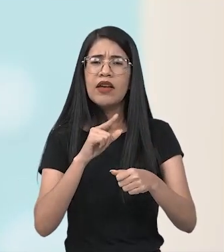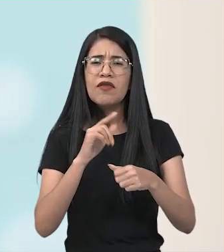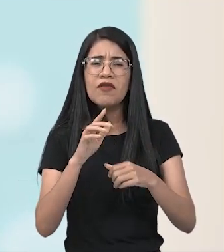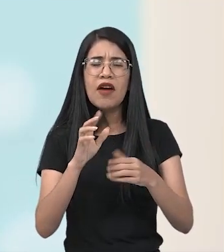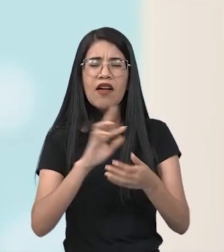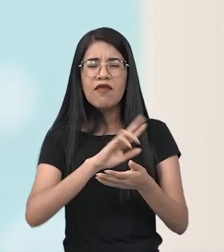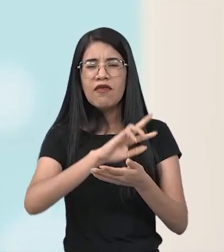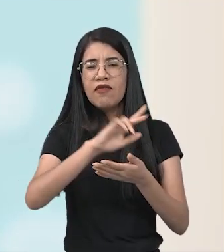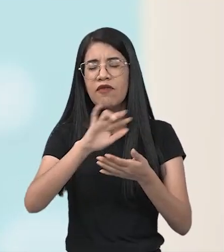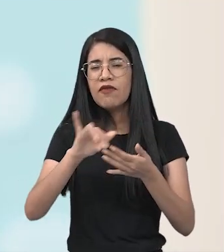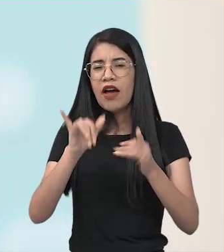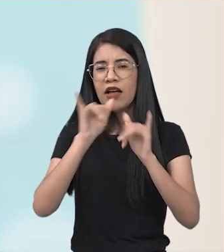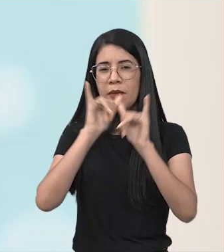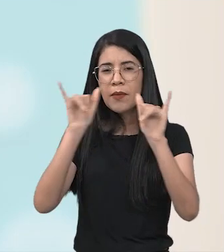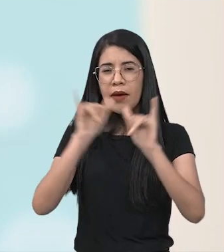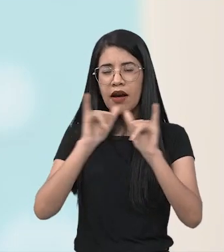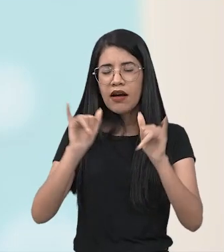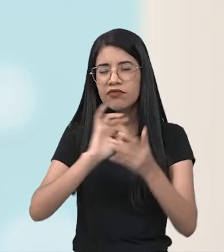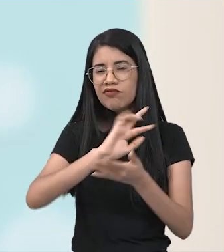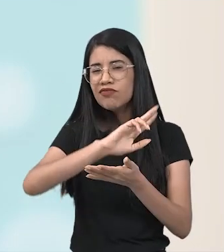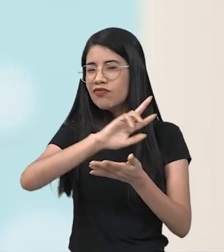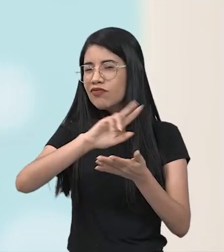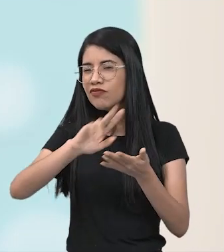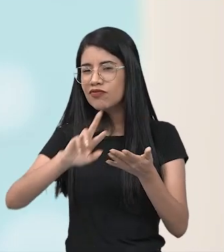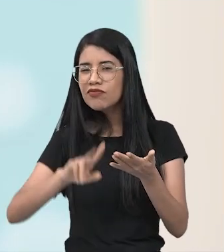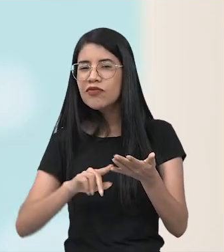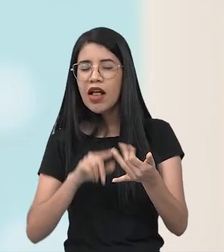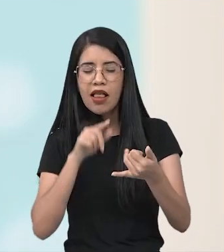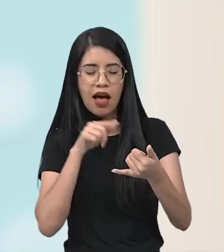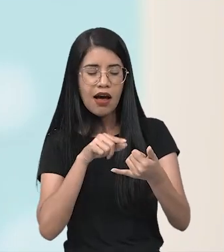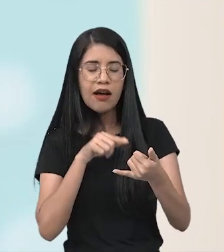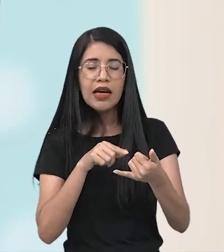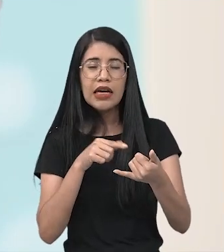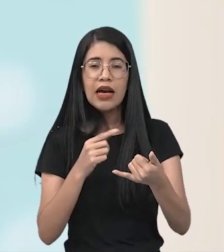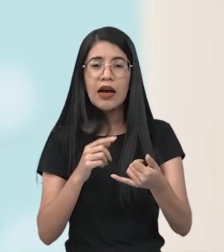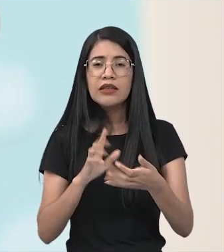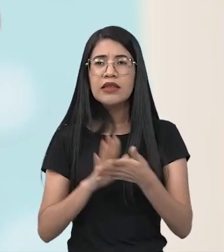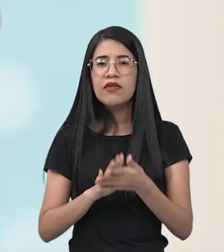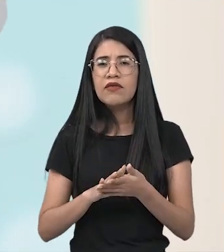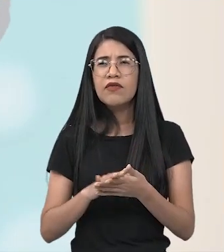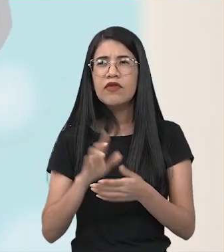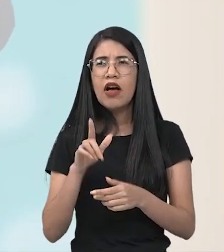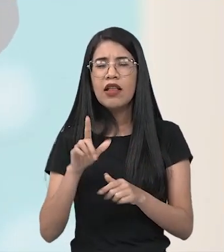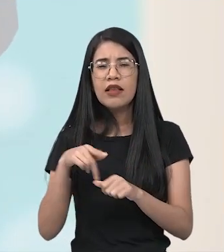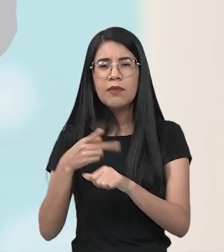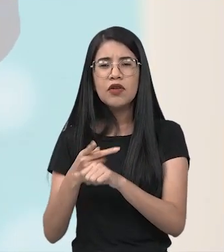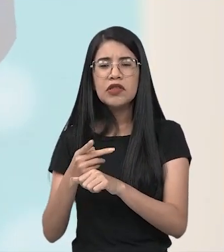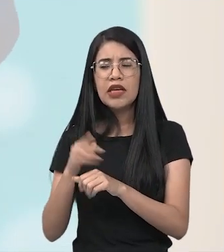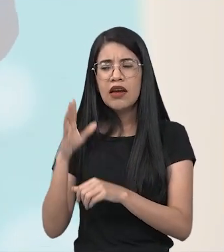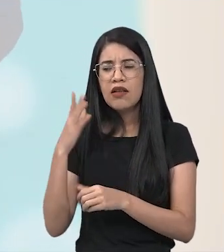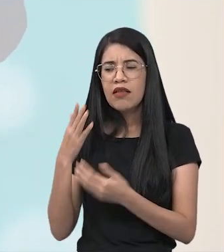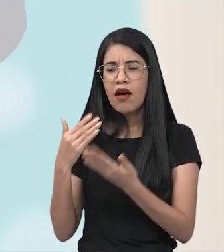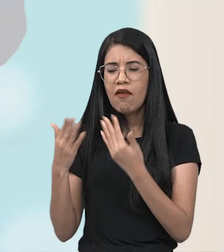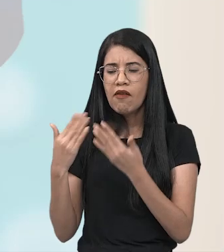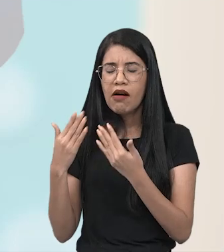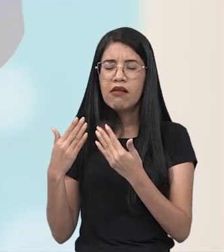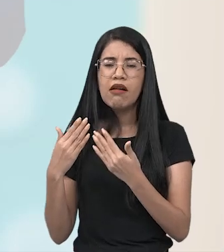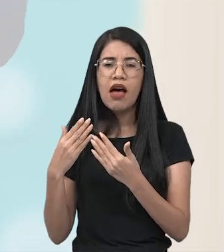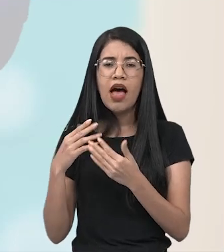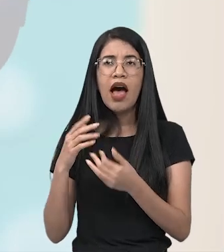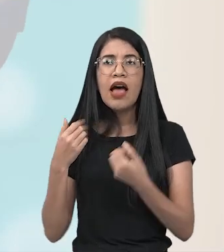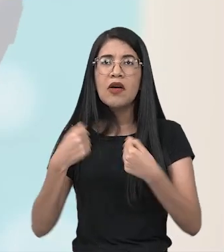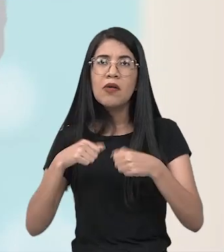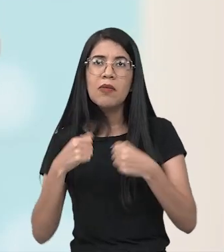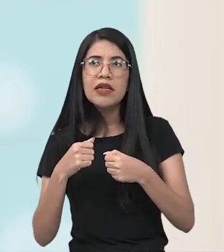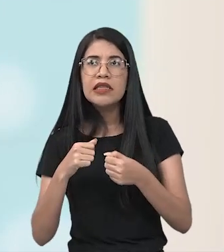várias propagandas. Várias. Às vezes, uma coisa que você até falou assim, eu estava pensando acho que eu estava precisando de